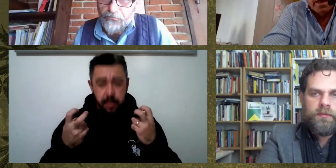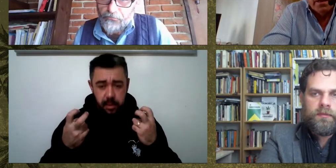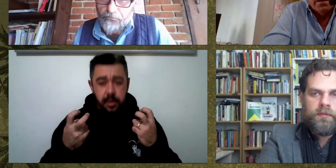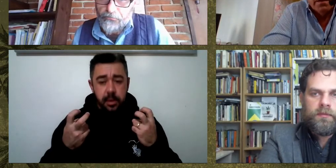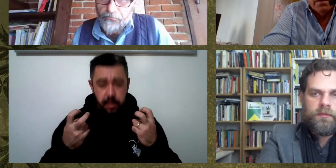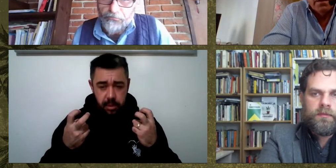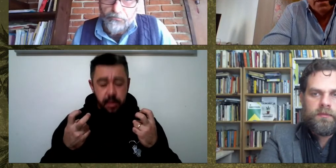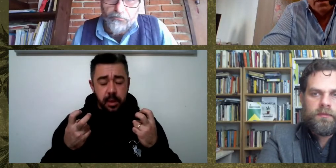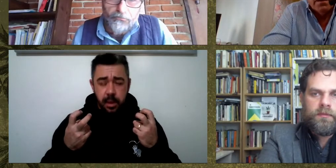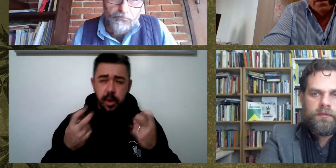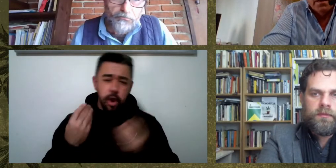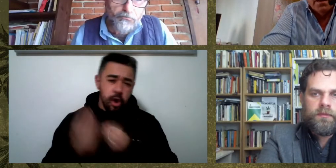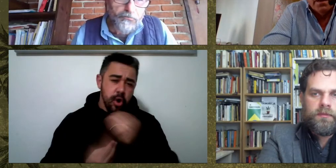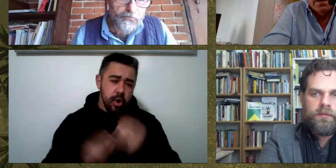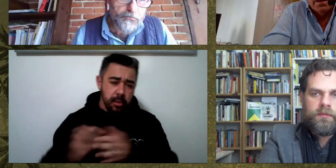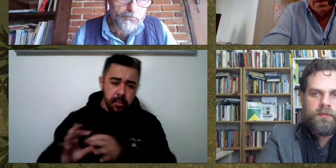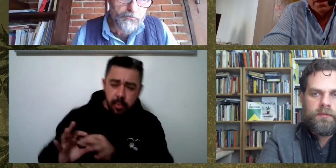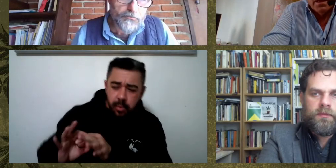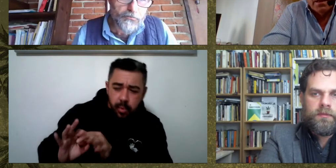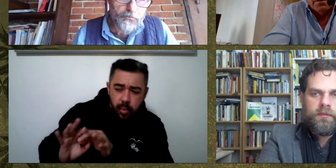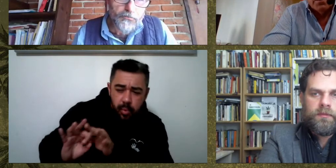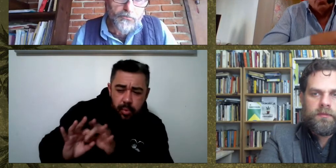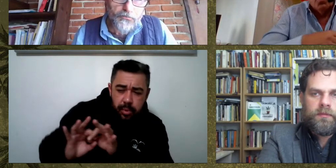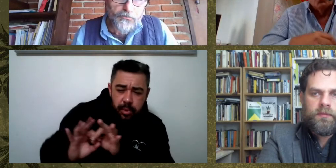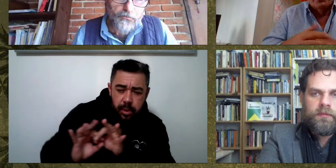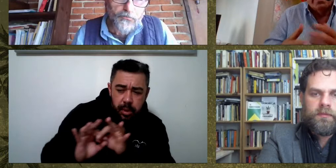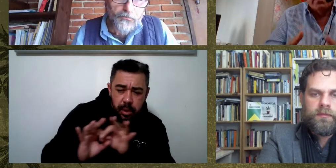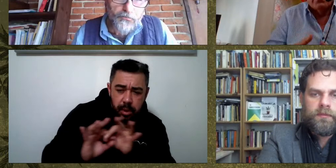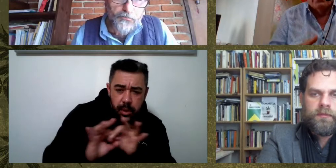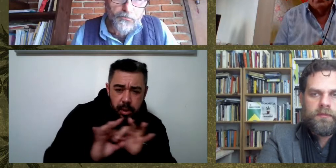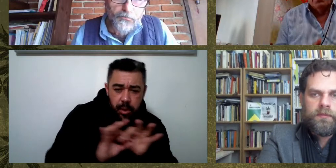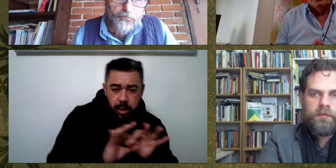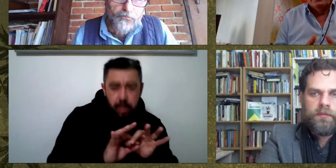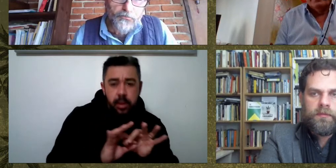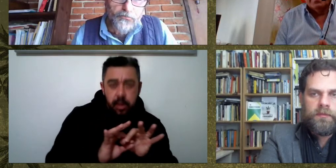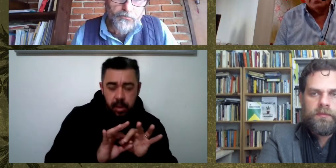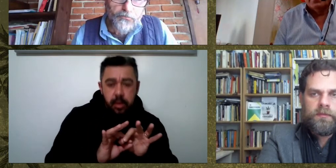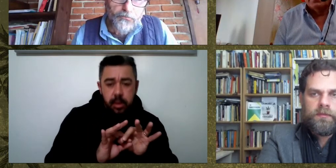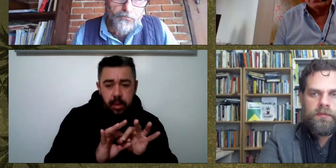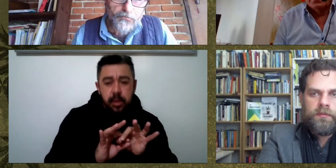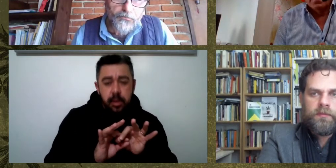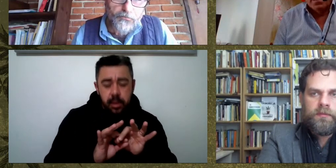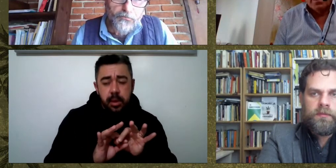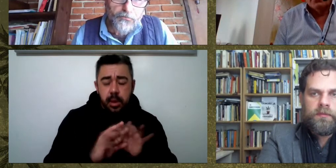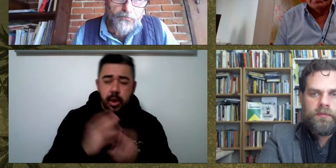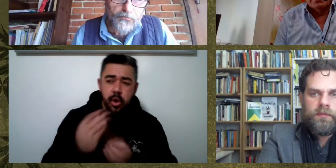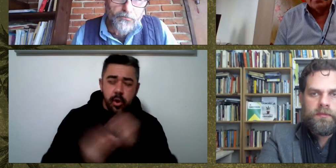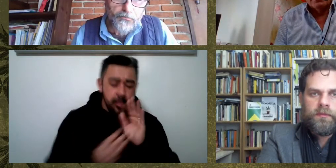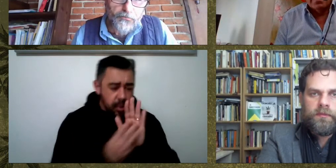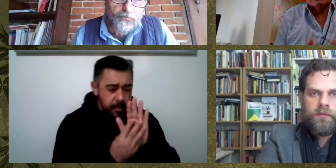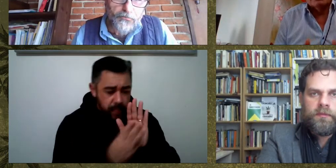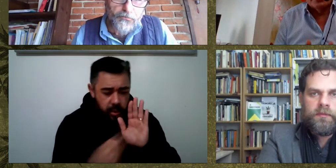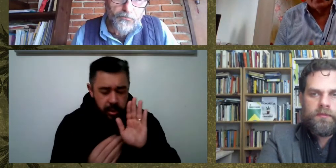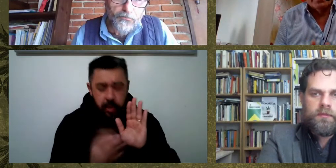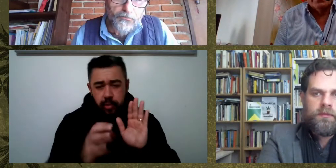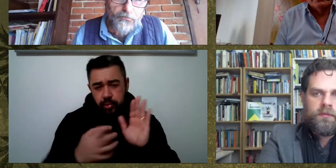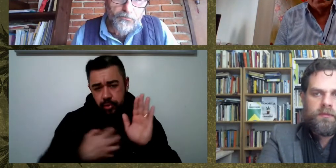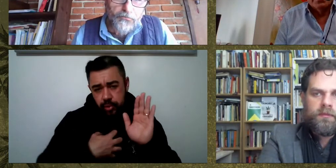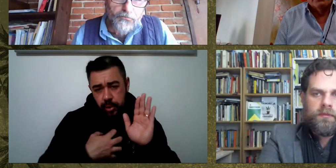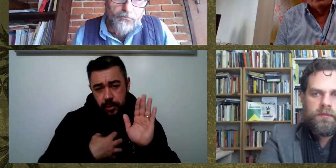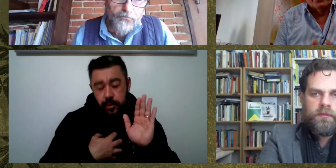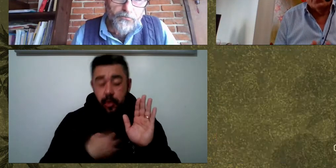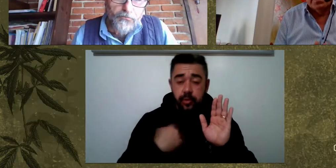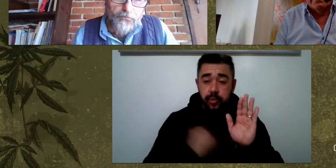contexto em que o modelo prevalente é o da tal guerra às